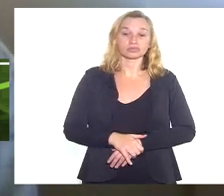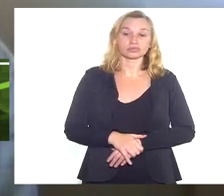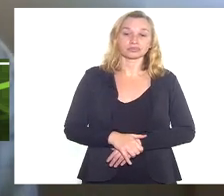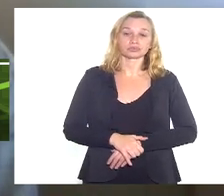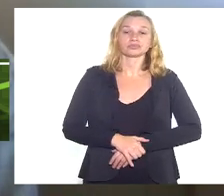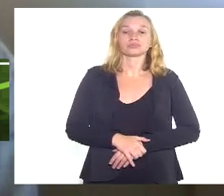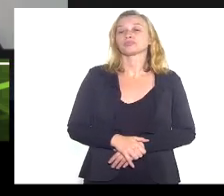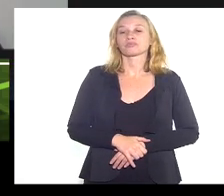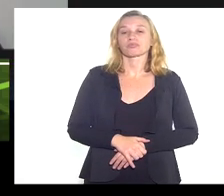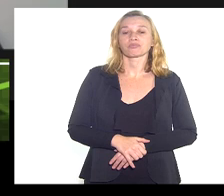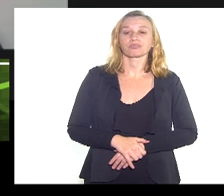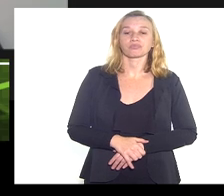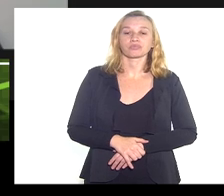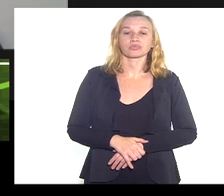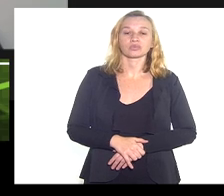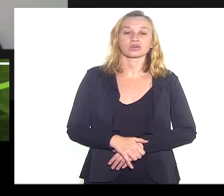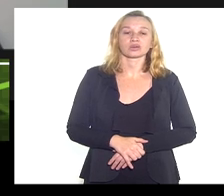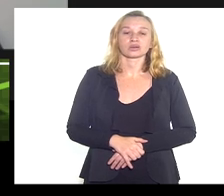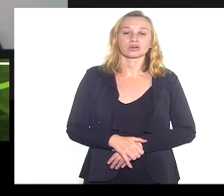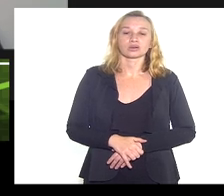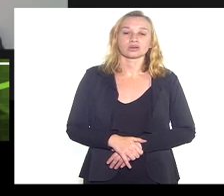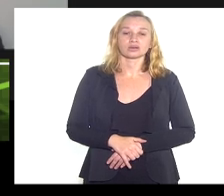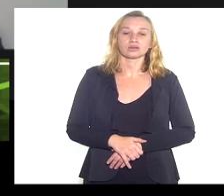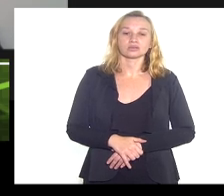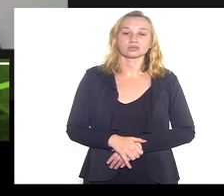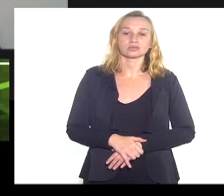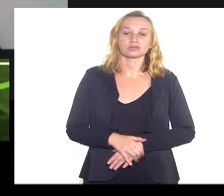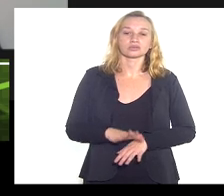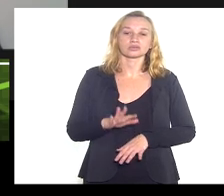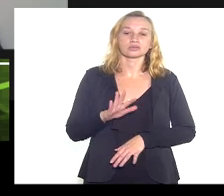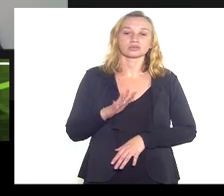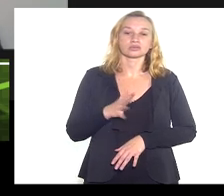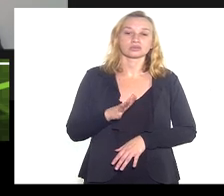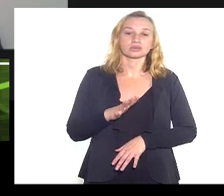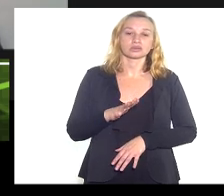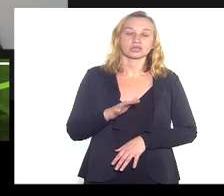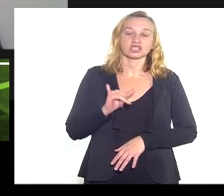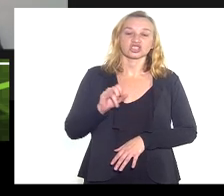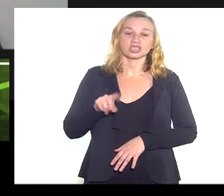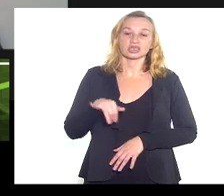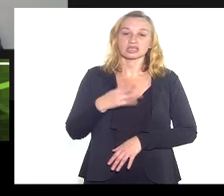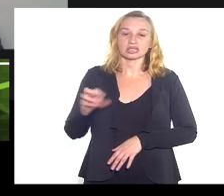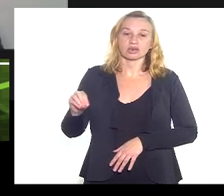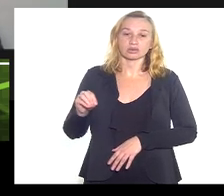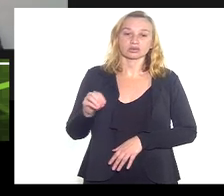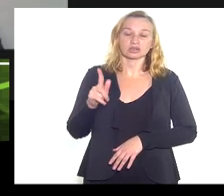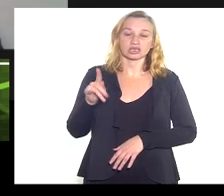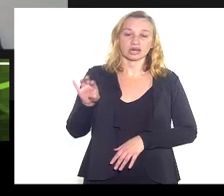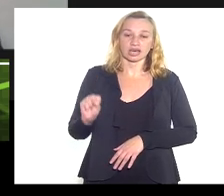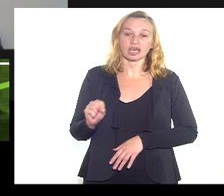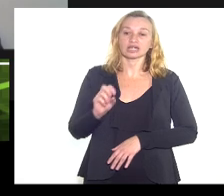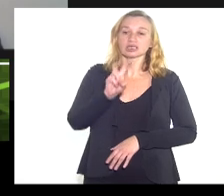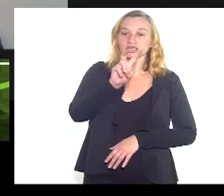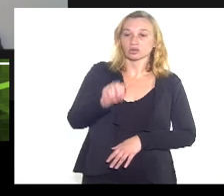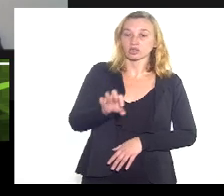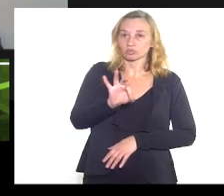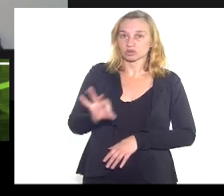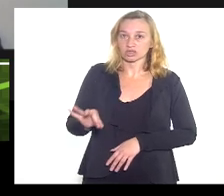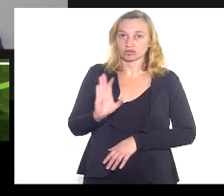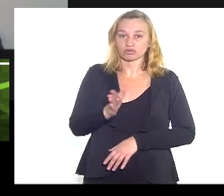ponderados campos de pós-sal, a média de reinjeção de gás tem sido já